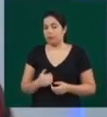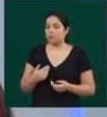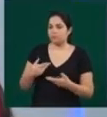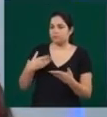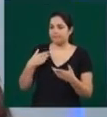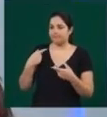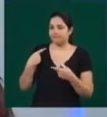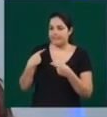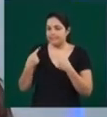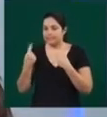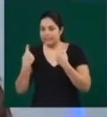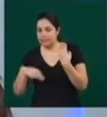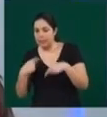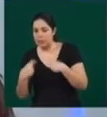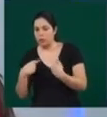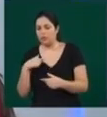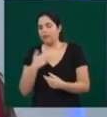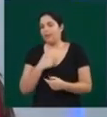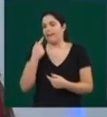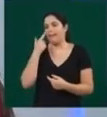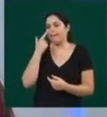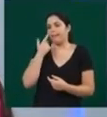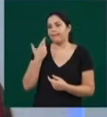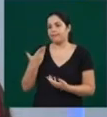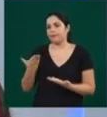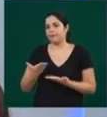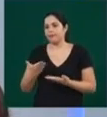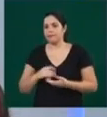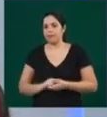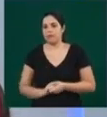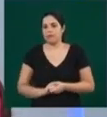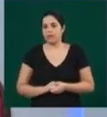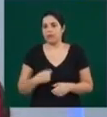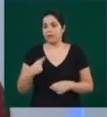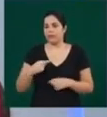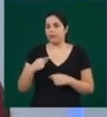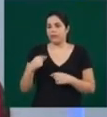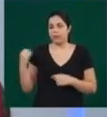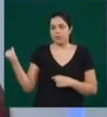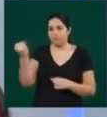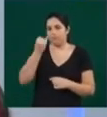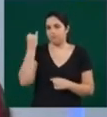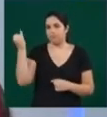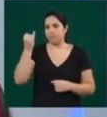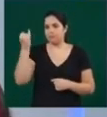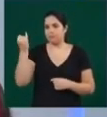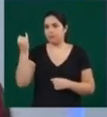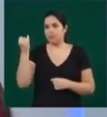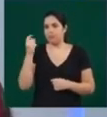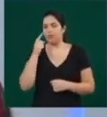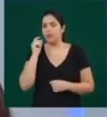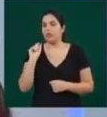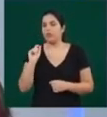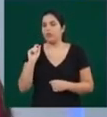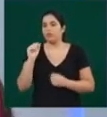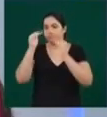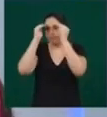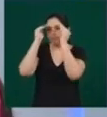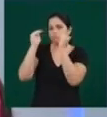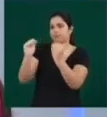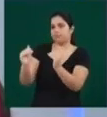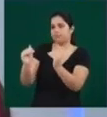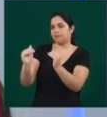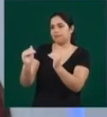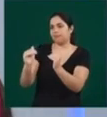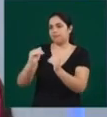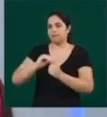gente vem vendo agora na mídia, né? Porque você, acima de tudo, você tem que considerar o princípio da dignidade da pessoa